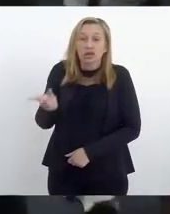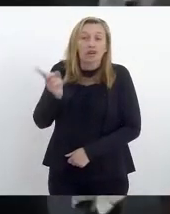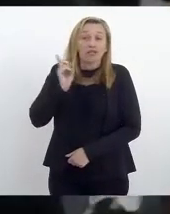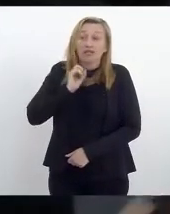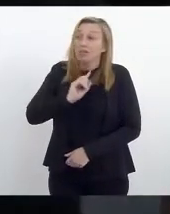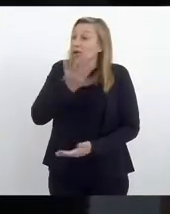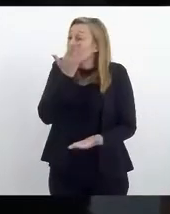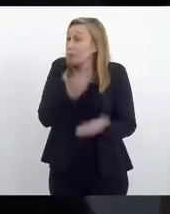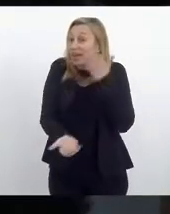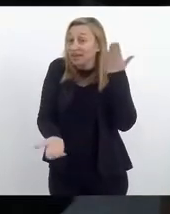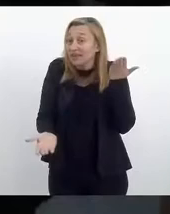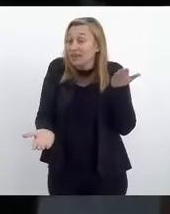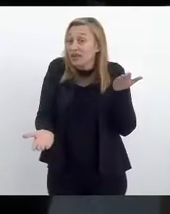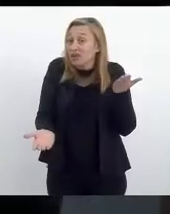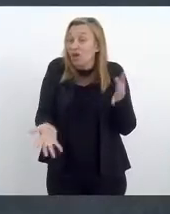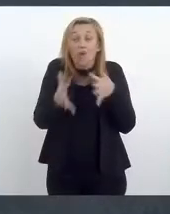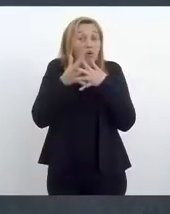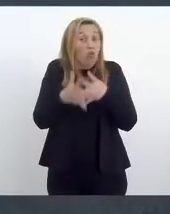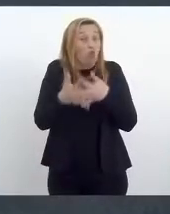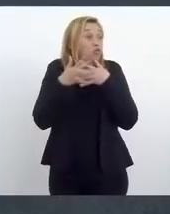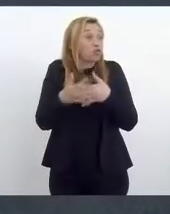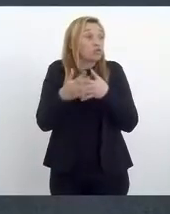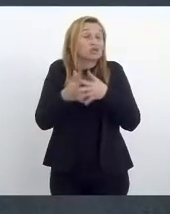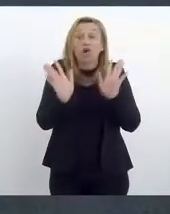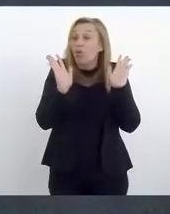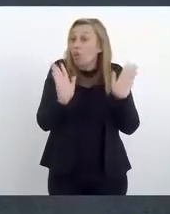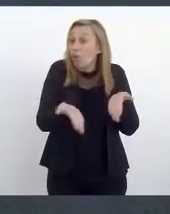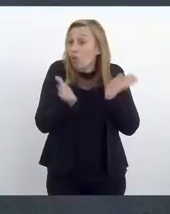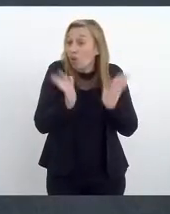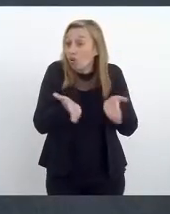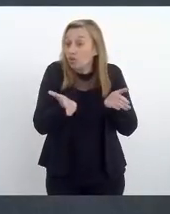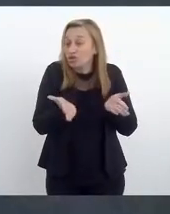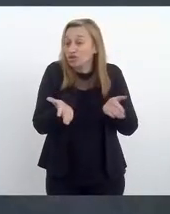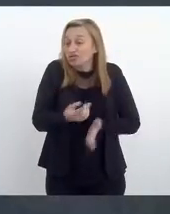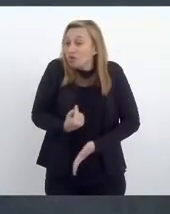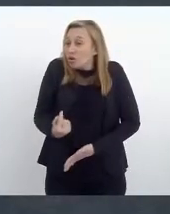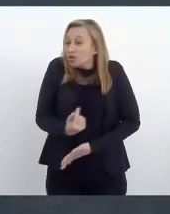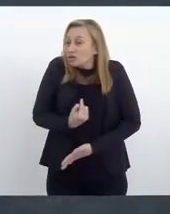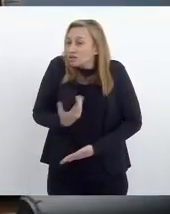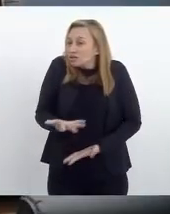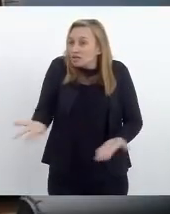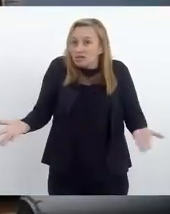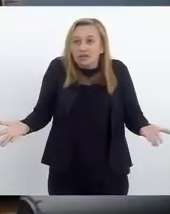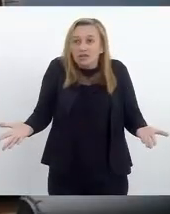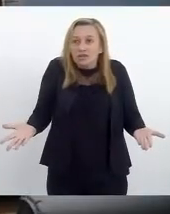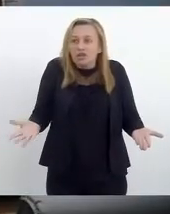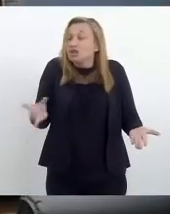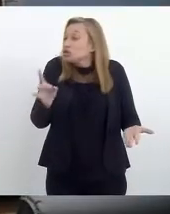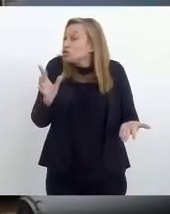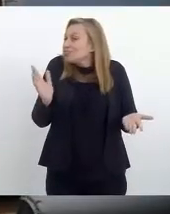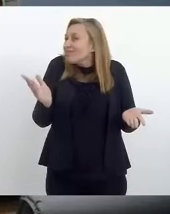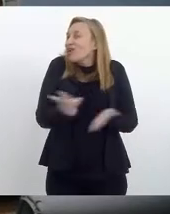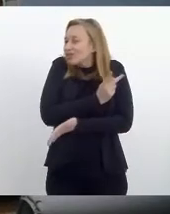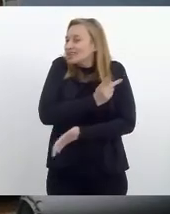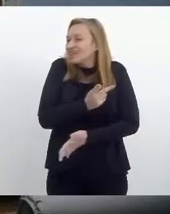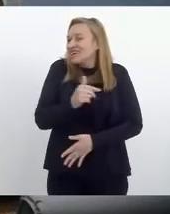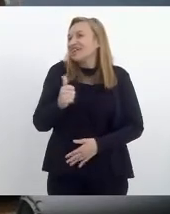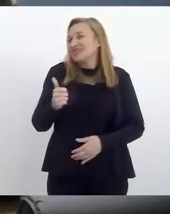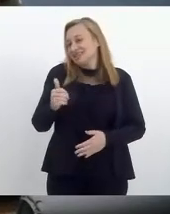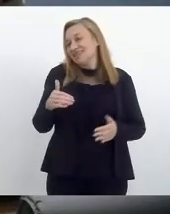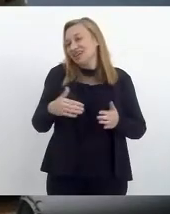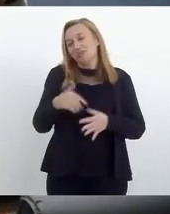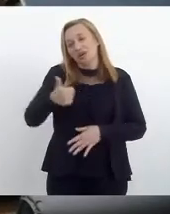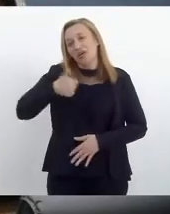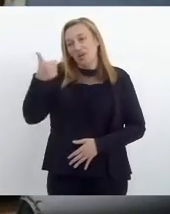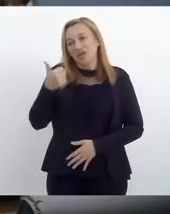tomamos. Aí a confusão se deu hoje, imperou sobre nós. Deputado, mas isso Márcio, acontece, né? Até com os melhores. Tem